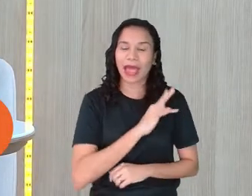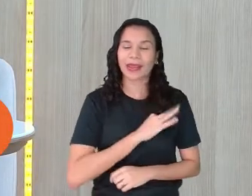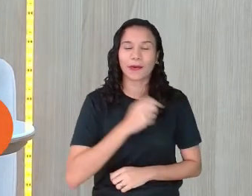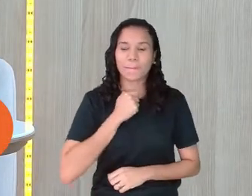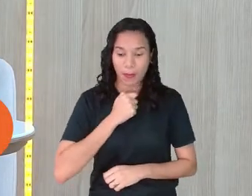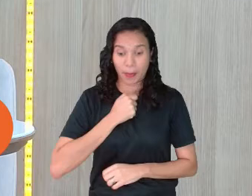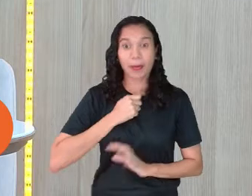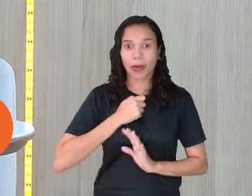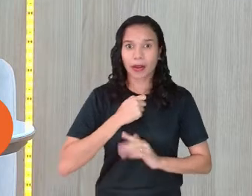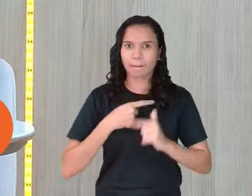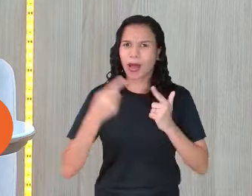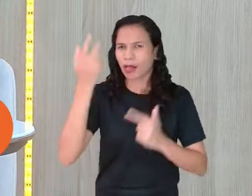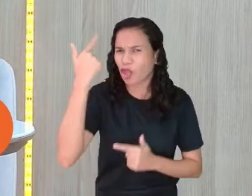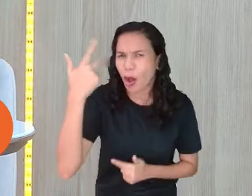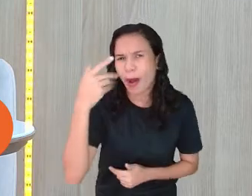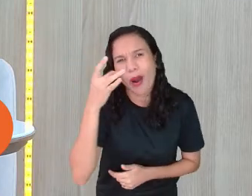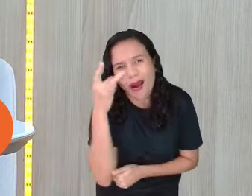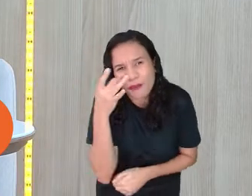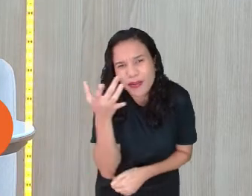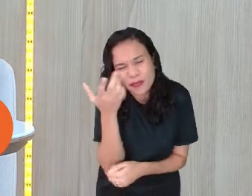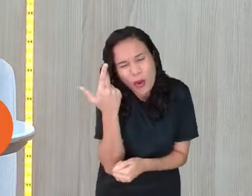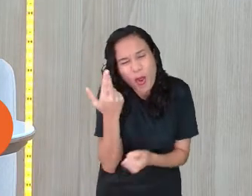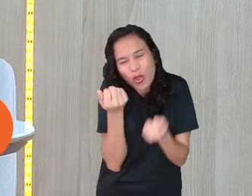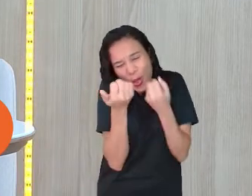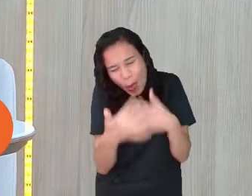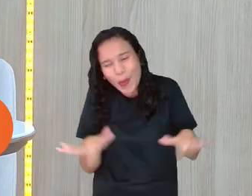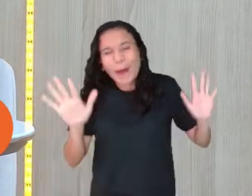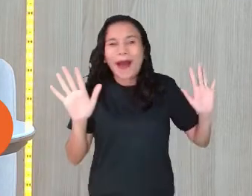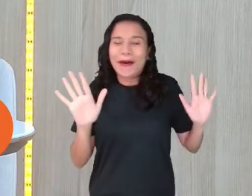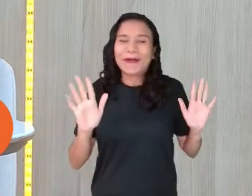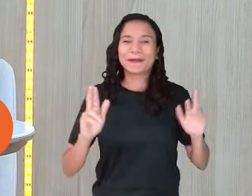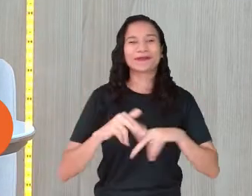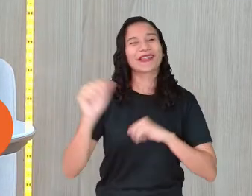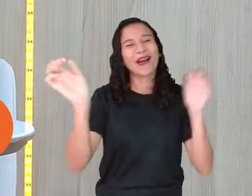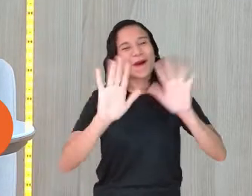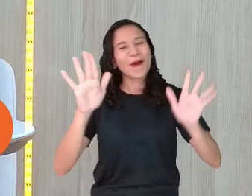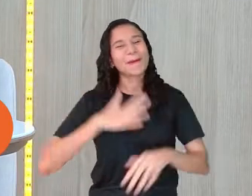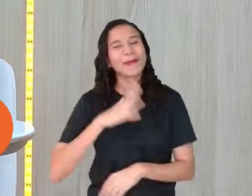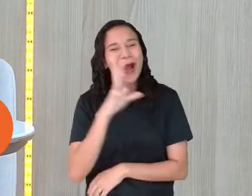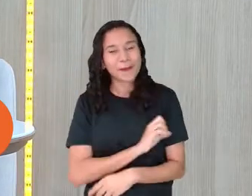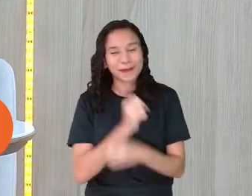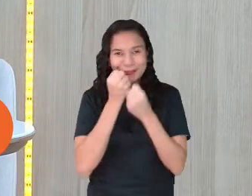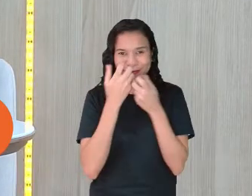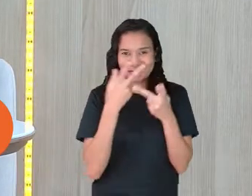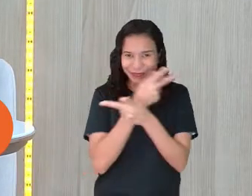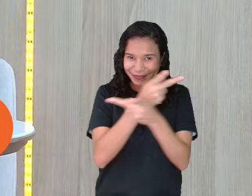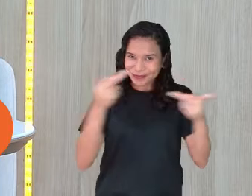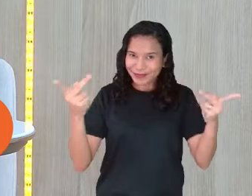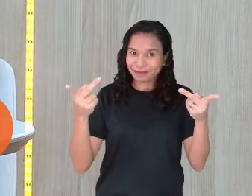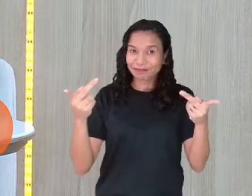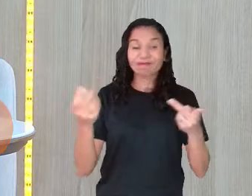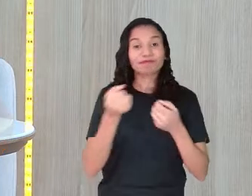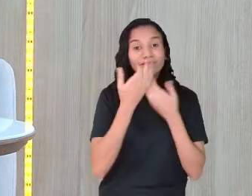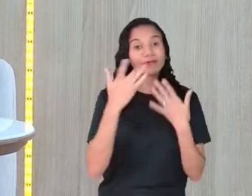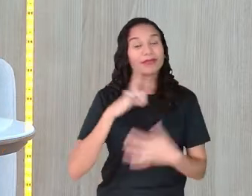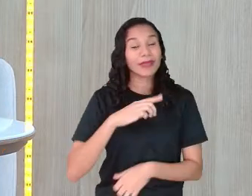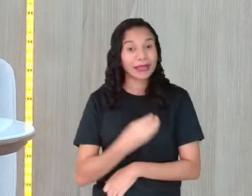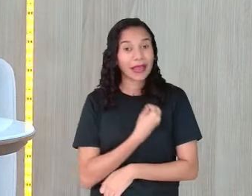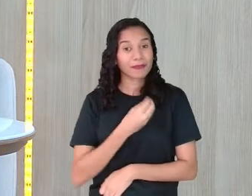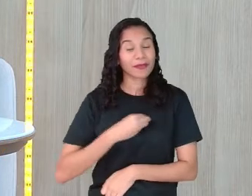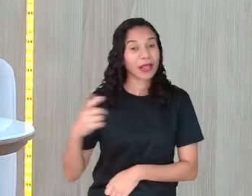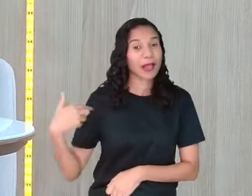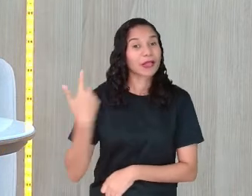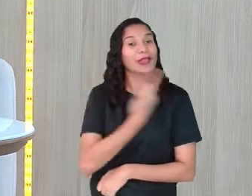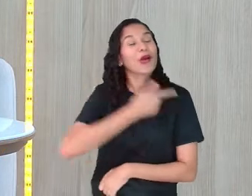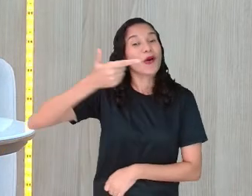aqui, acontece, né? Ao vivo Acontece é assim. ao vivo. Olá, meus amores, tudo bem com vocês? Bom, estamos aqui